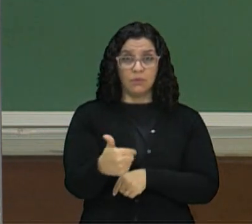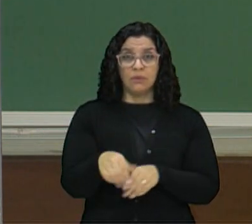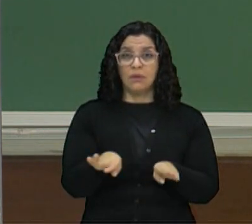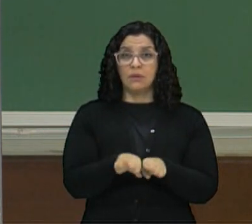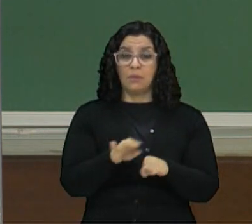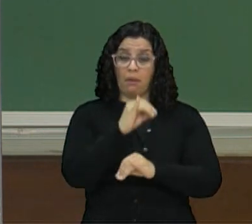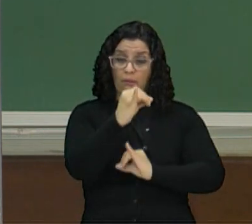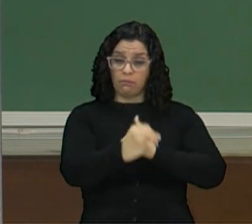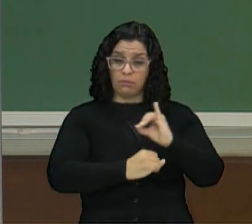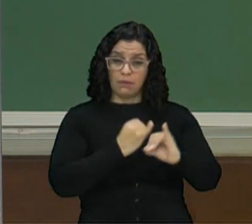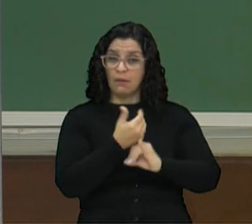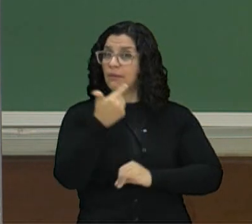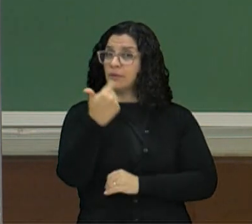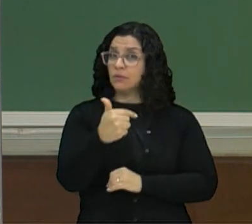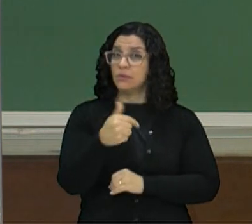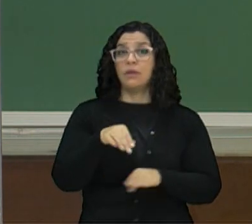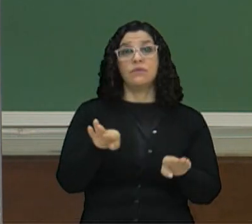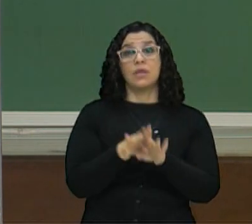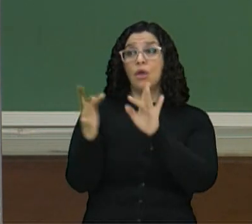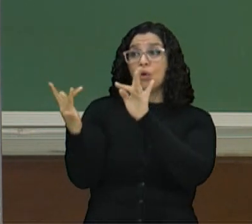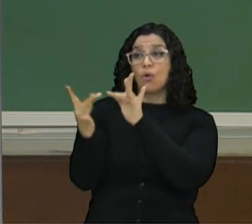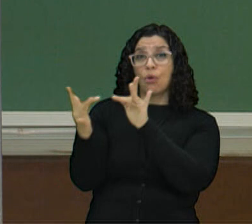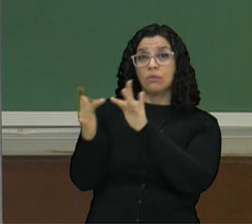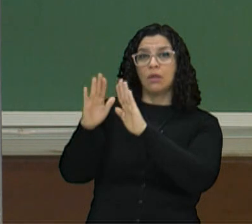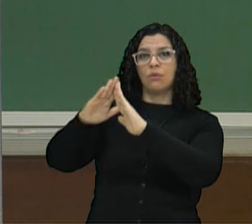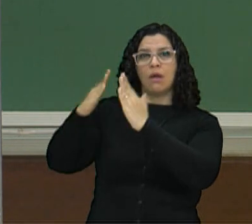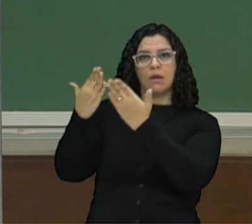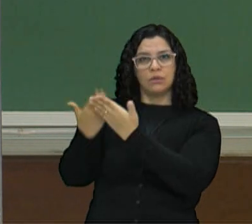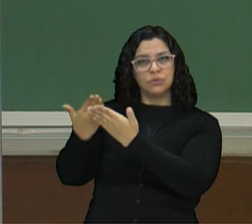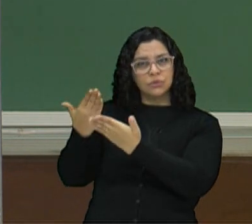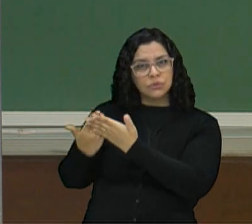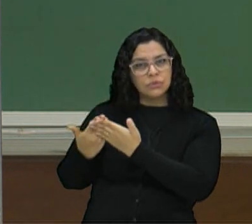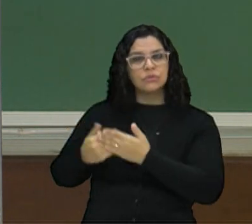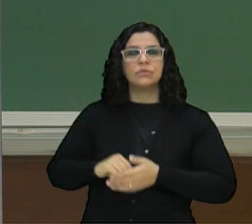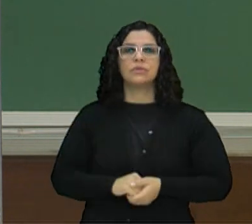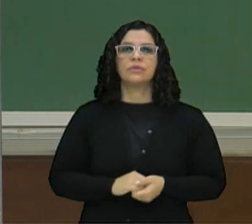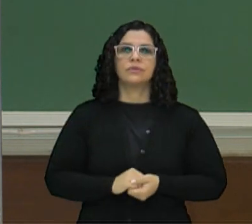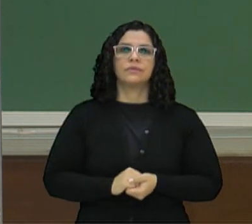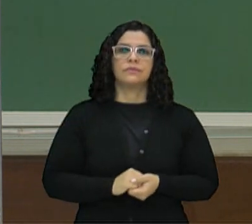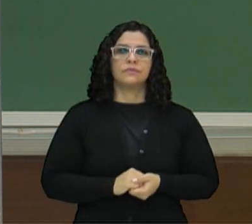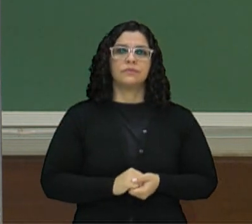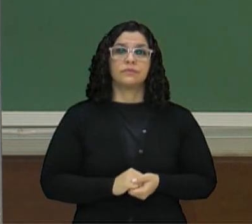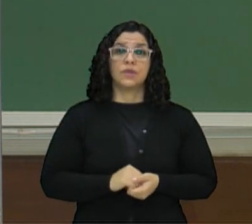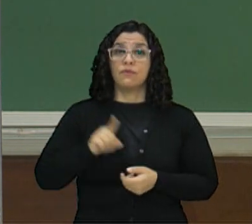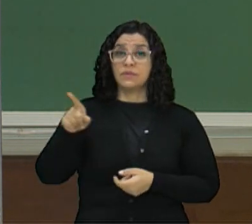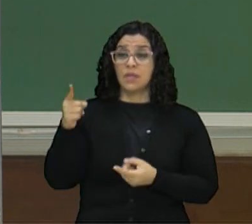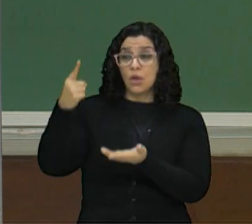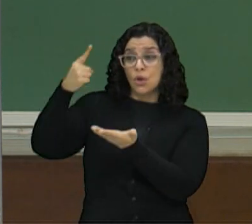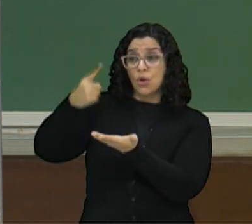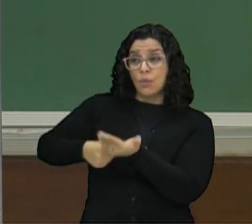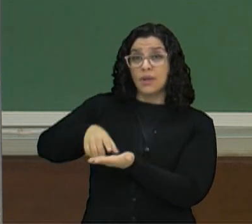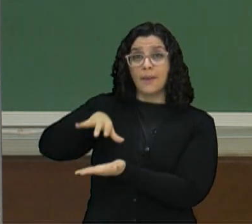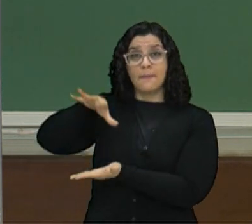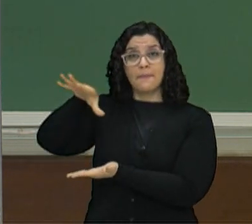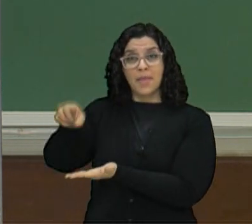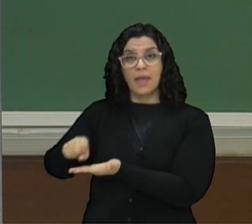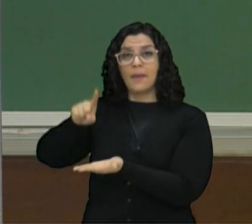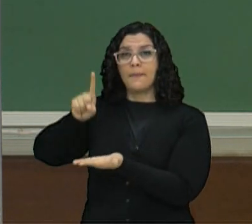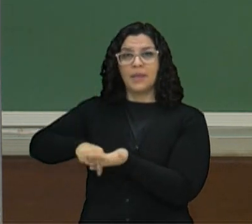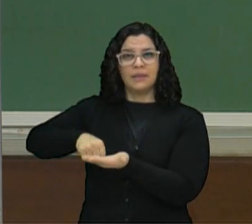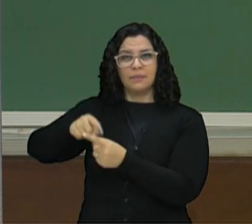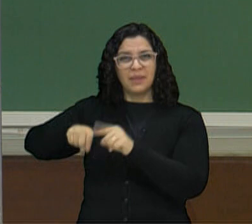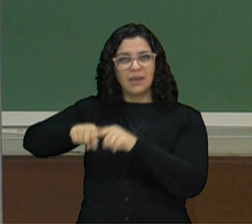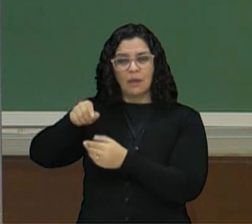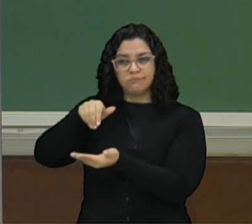acesso à internet, não deixe de entrar em contato com a sua escola para combinar de pegar o material